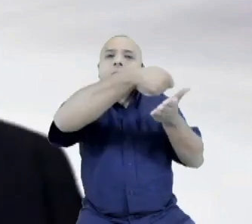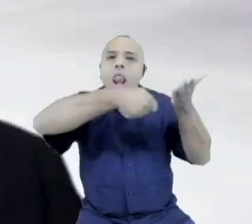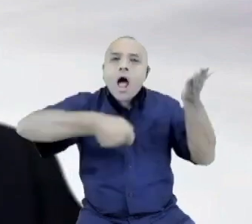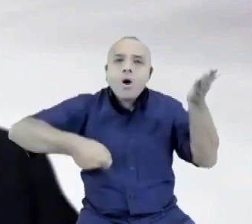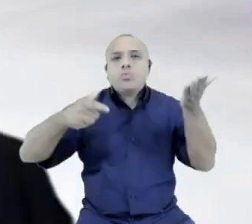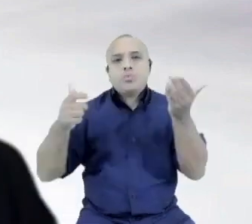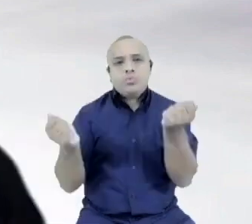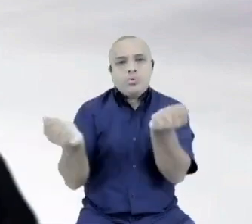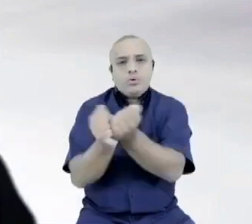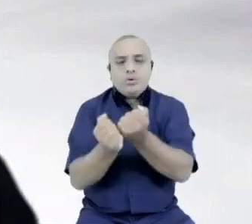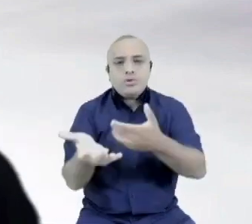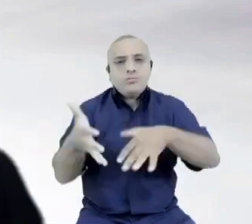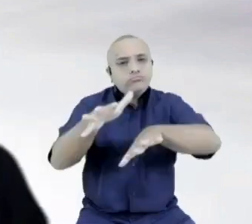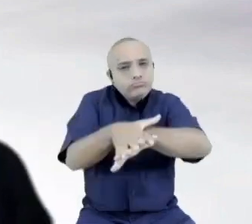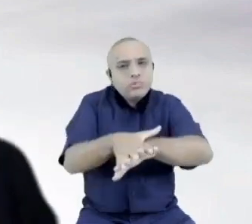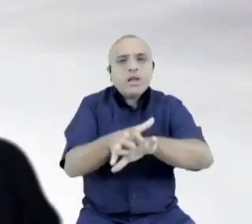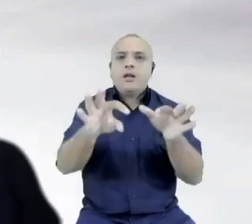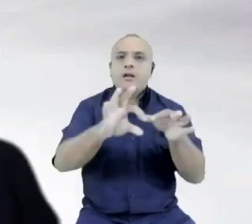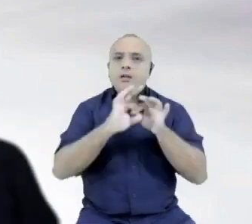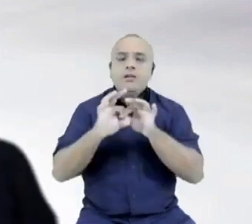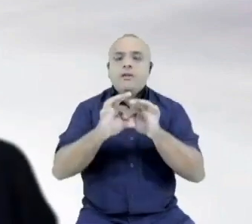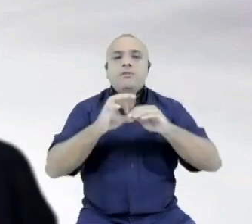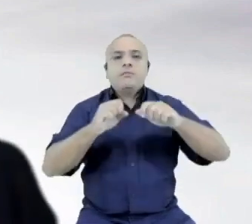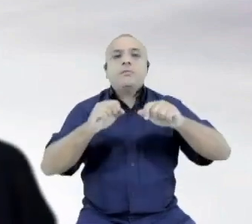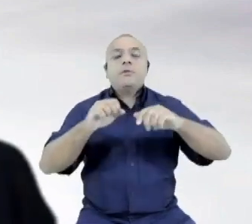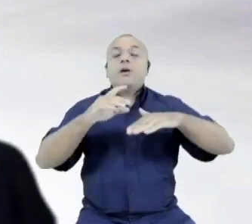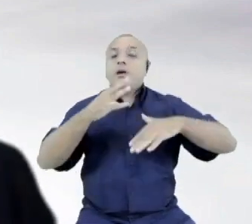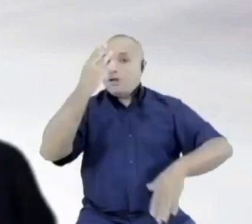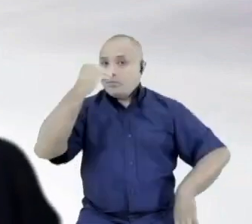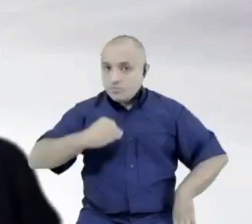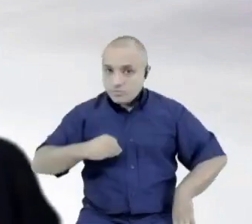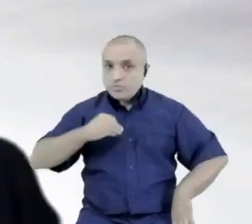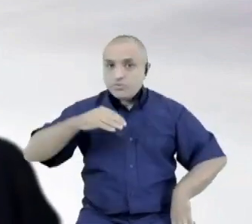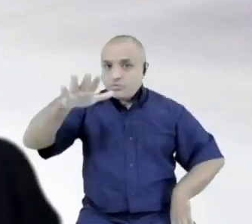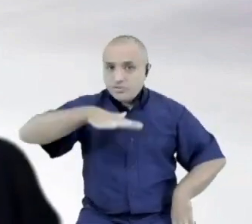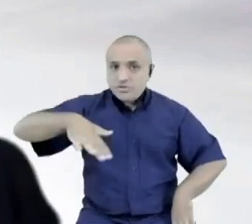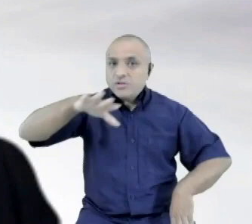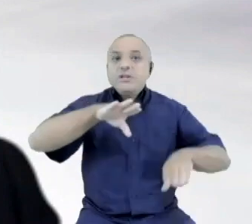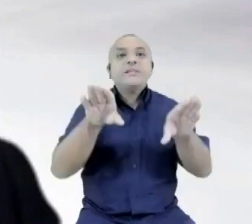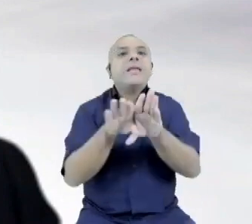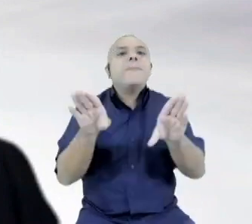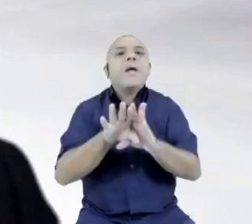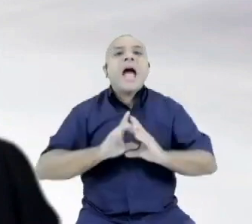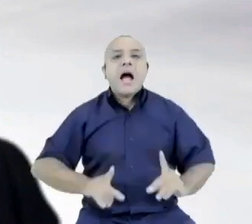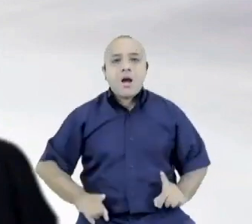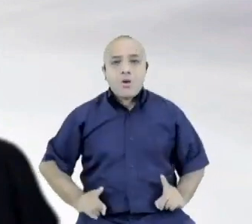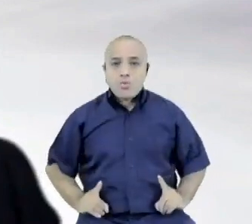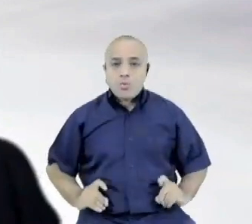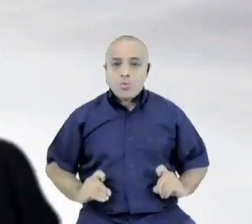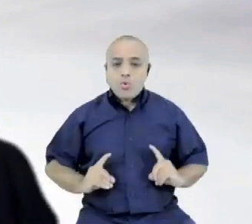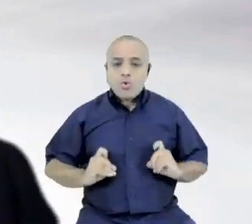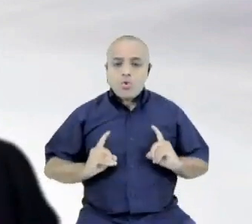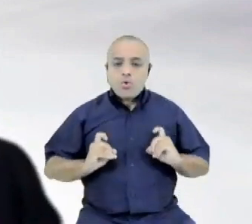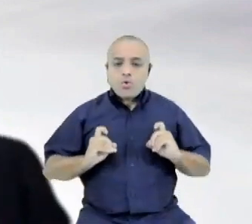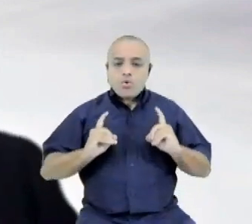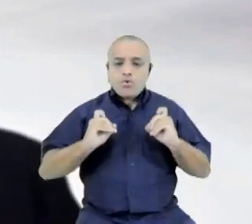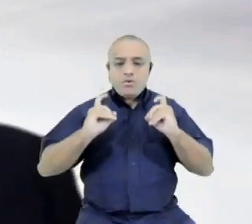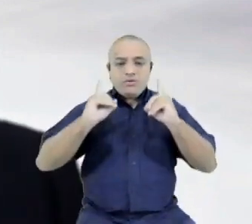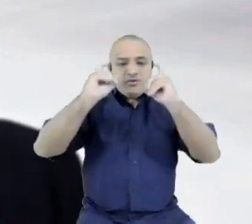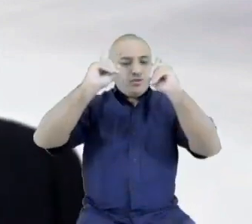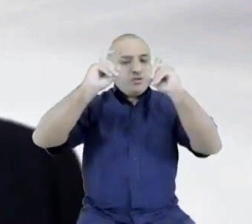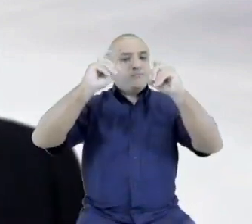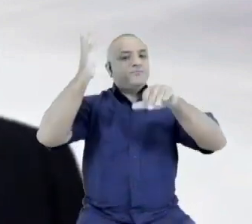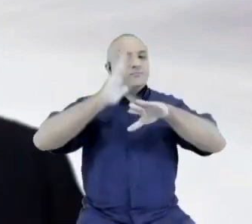Patologia e radiologia, principalmente no que tange à oncologia, terem um laudo mais unificado,